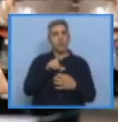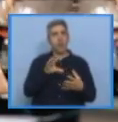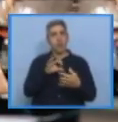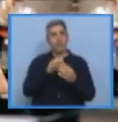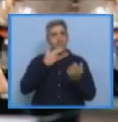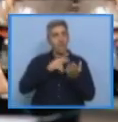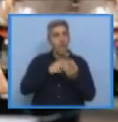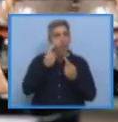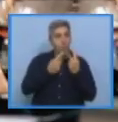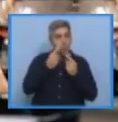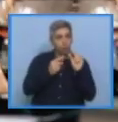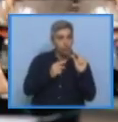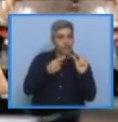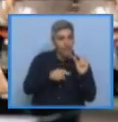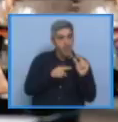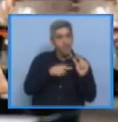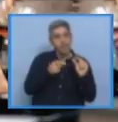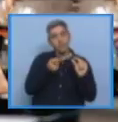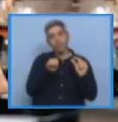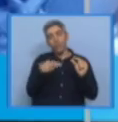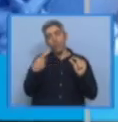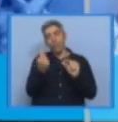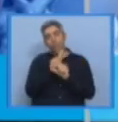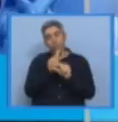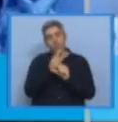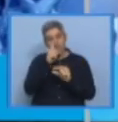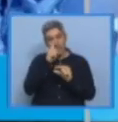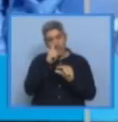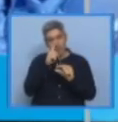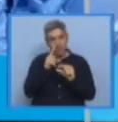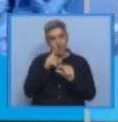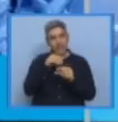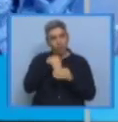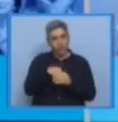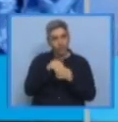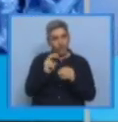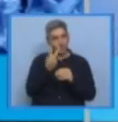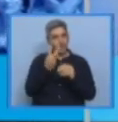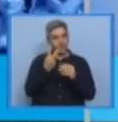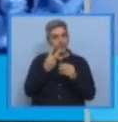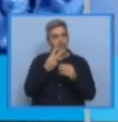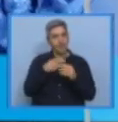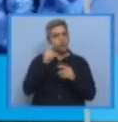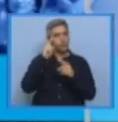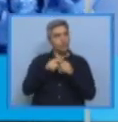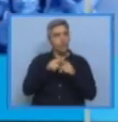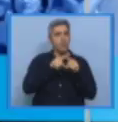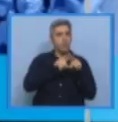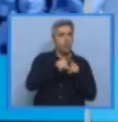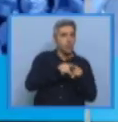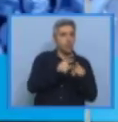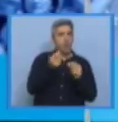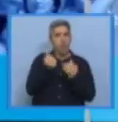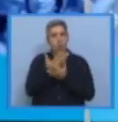ligação à verdade, ou algo de verdade que tenham, e depois pela muita mentira que transportam, têm algum objetivo, seja ele político, seja